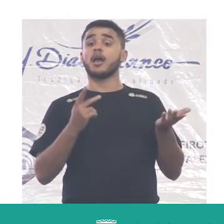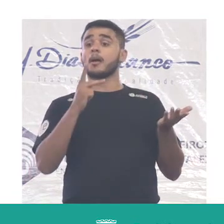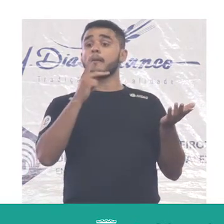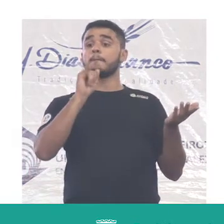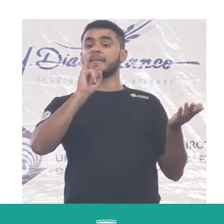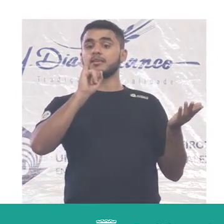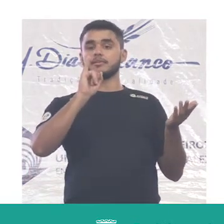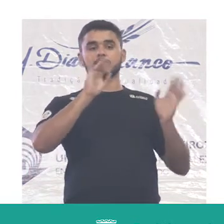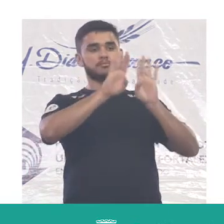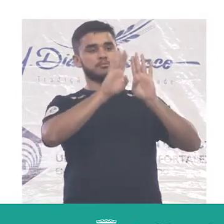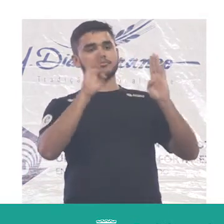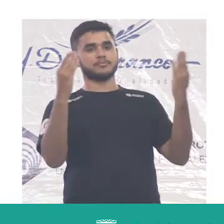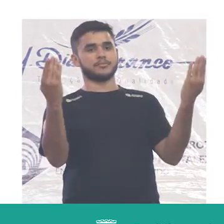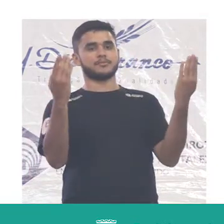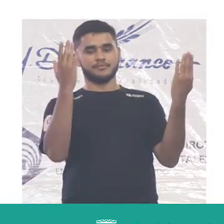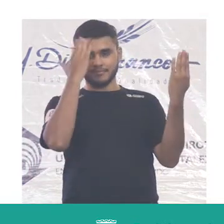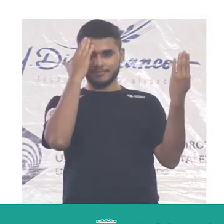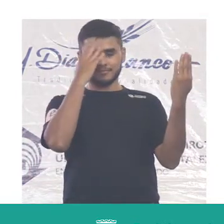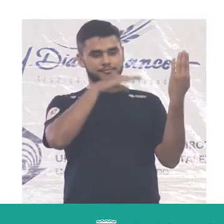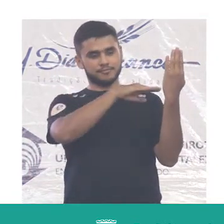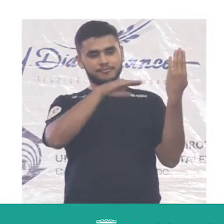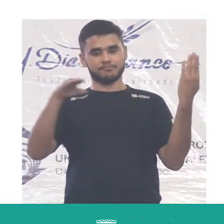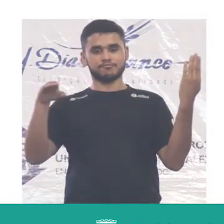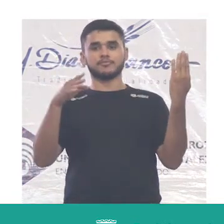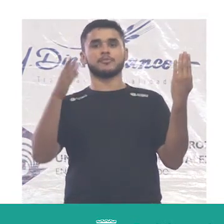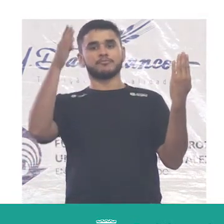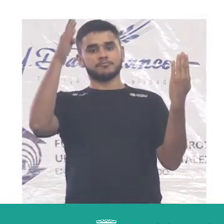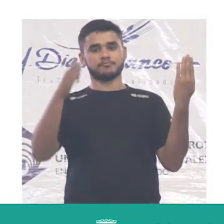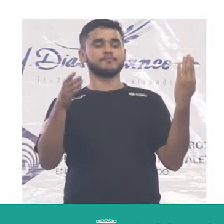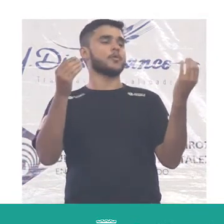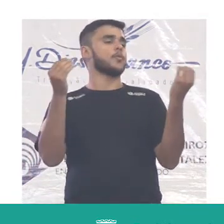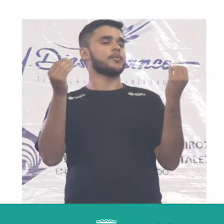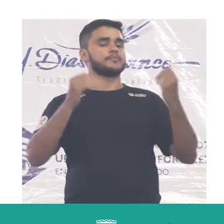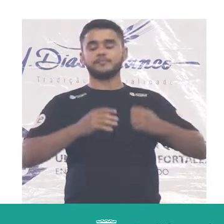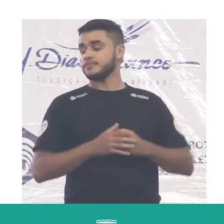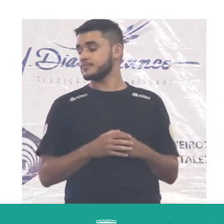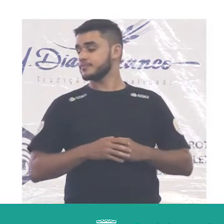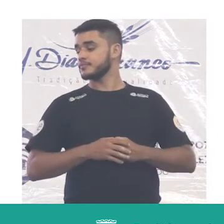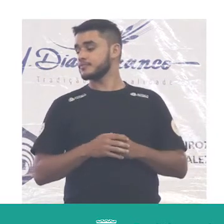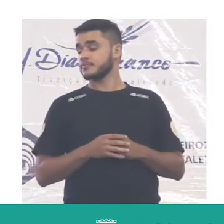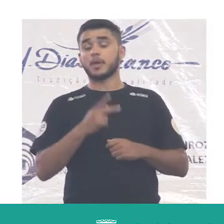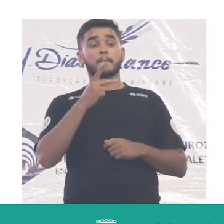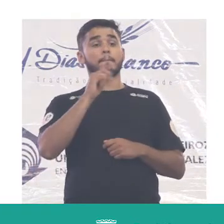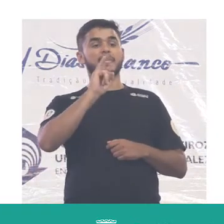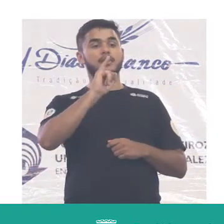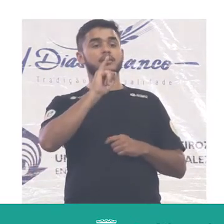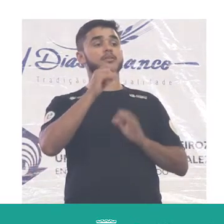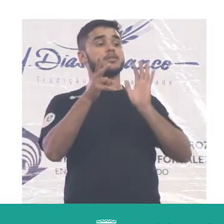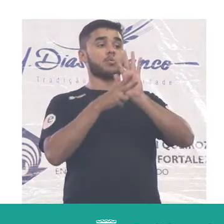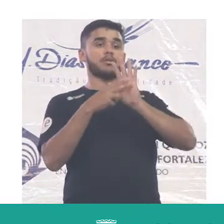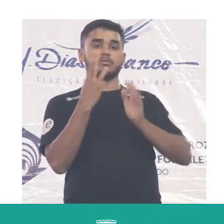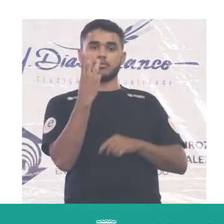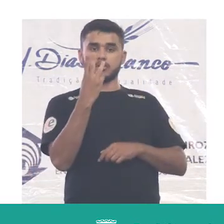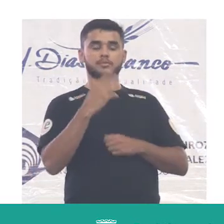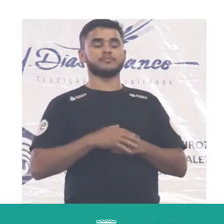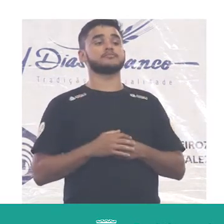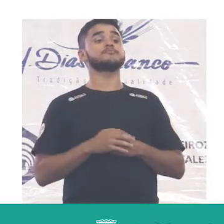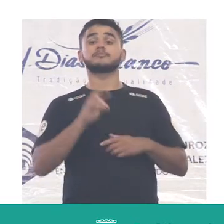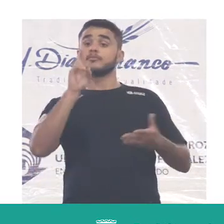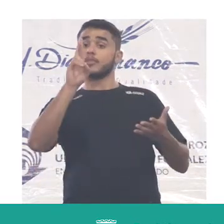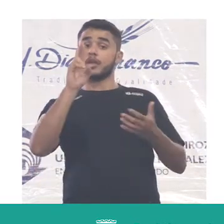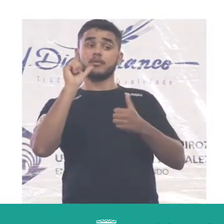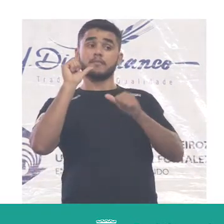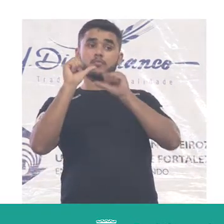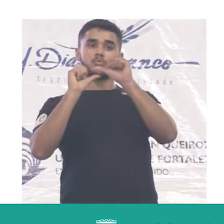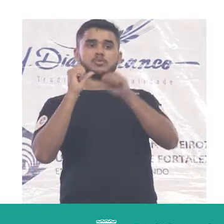abrindo a lateral, vezes a altura. O π, ele mandou você chamar de 3. O r, você